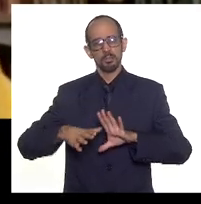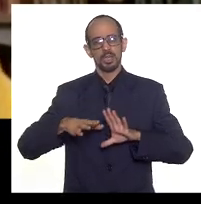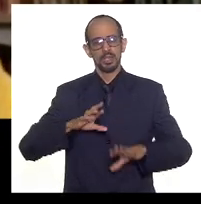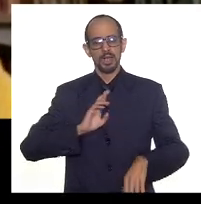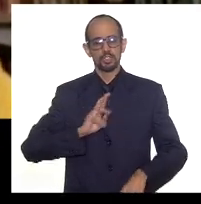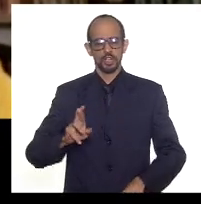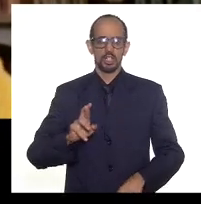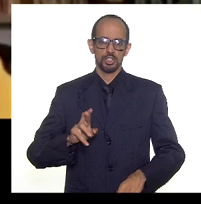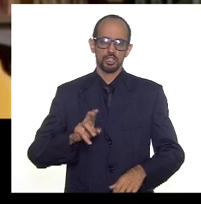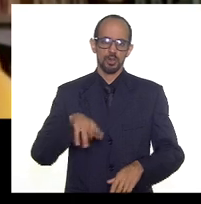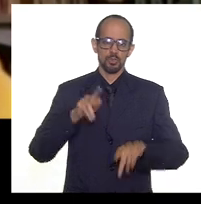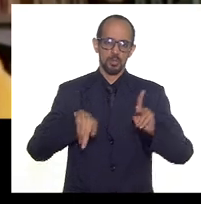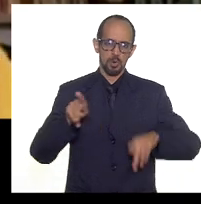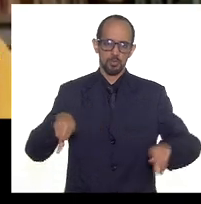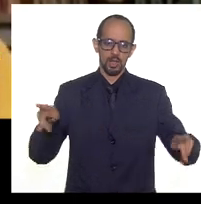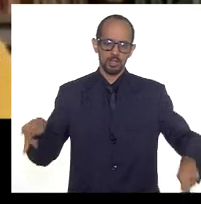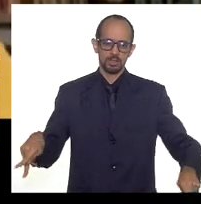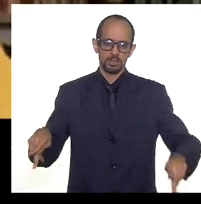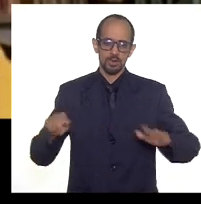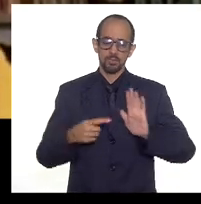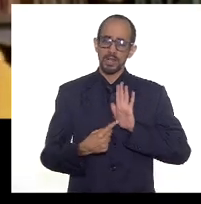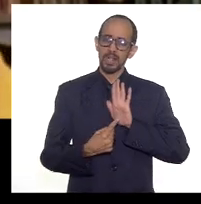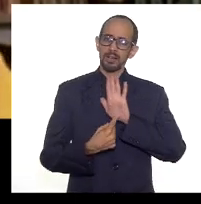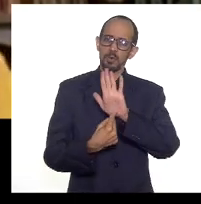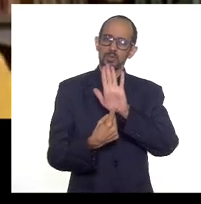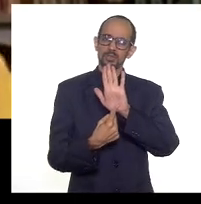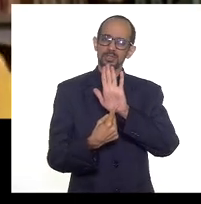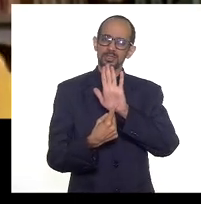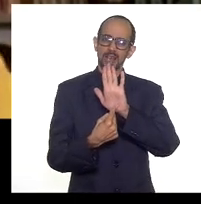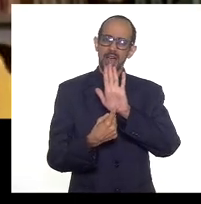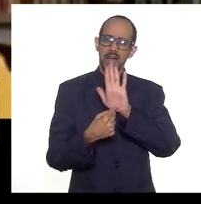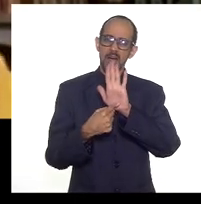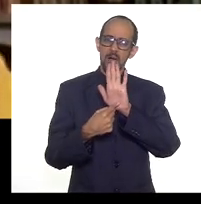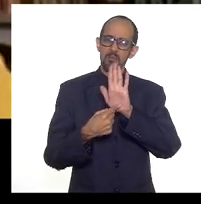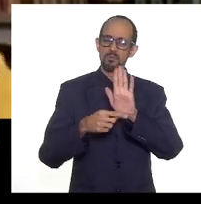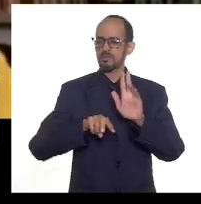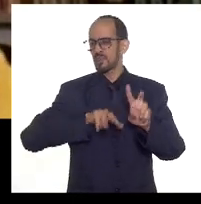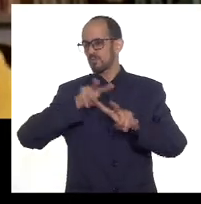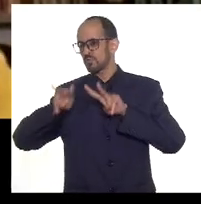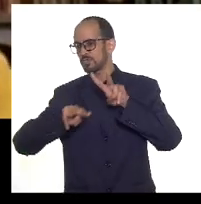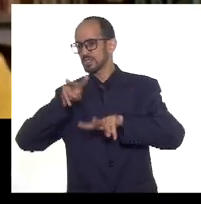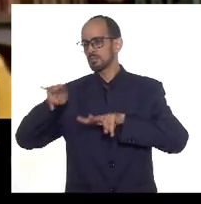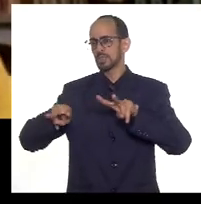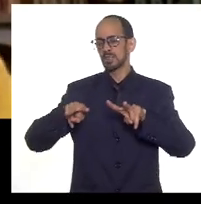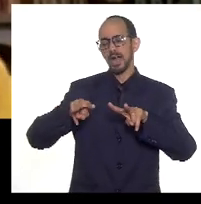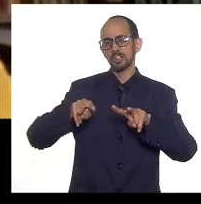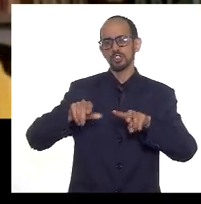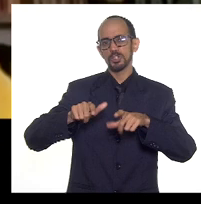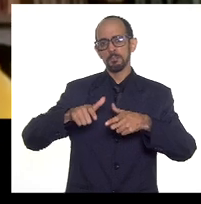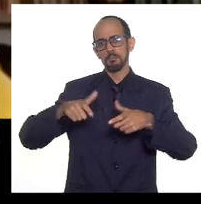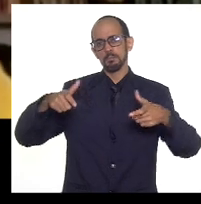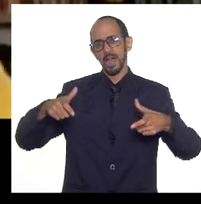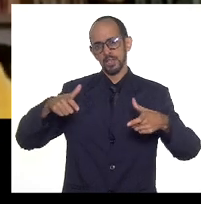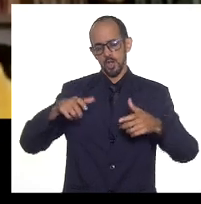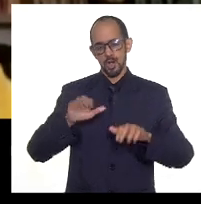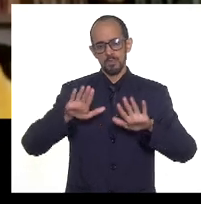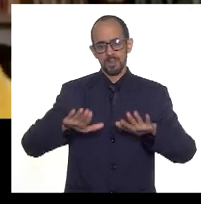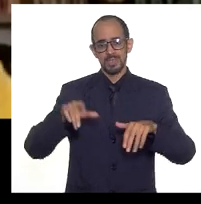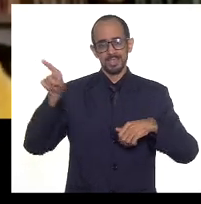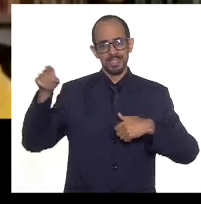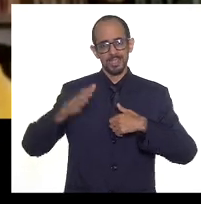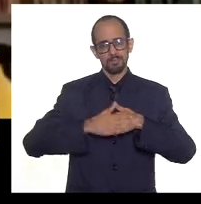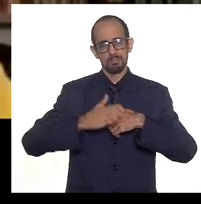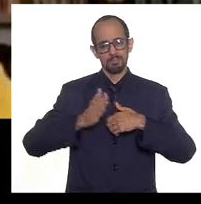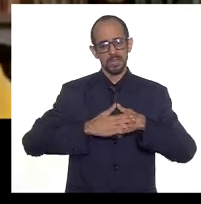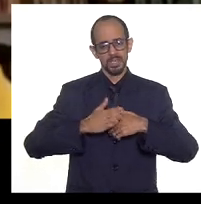população, dando visibilidade às suas demandas coletivas, mas o próprio FRAB tem sido